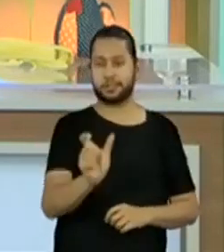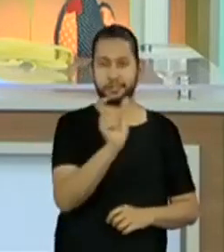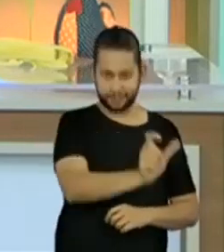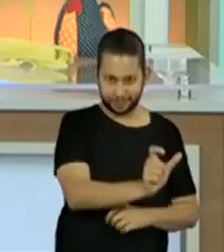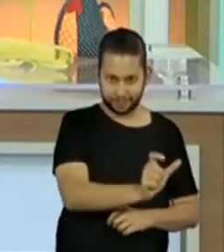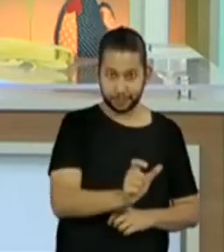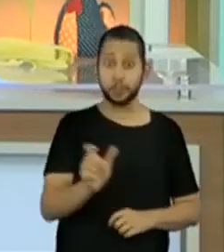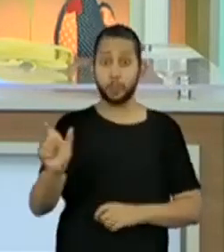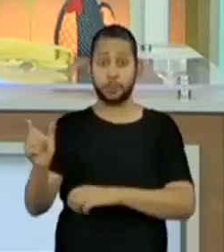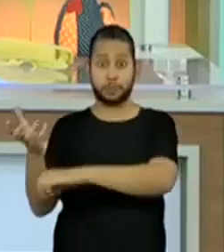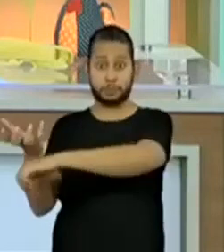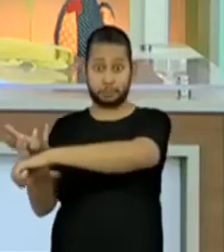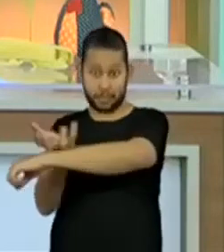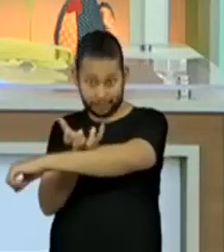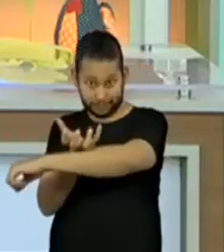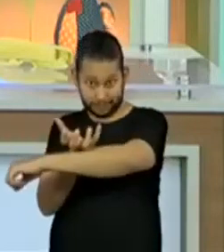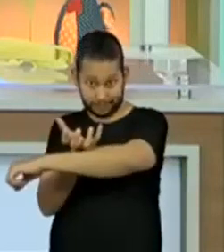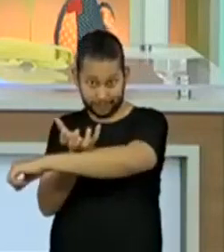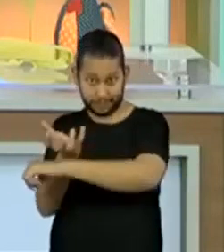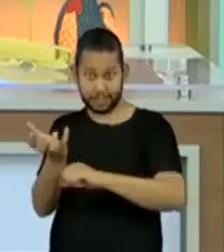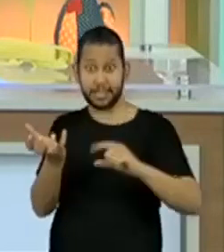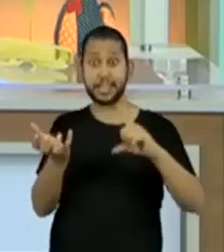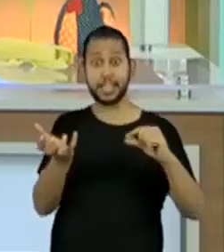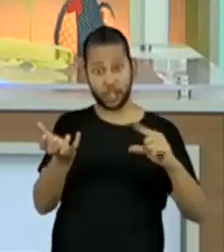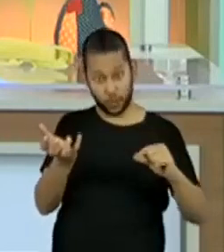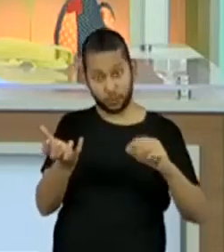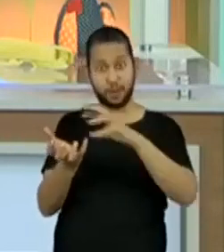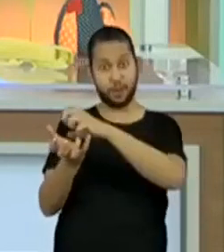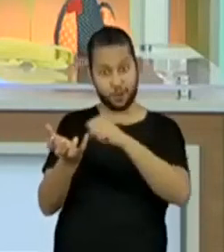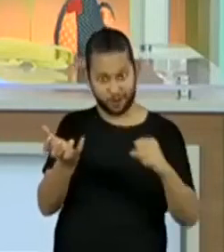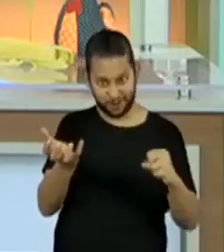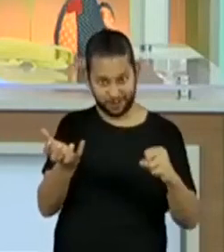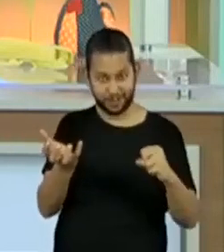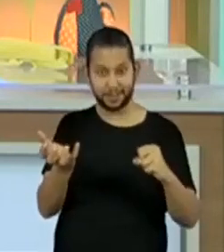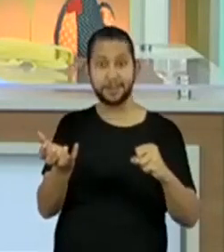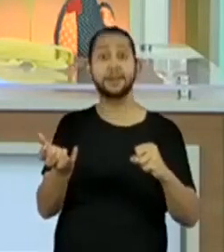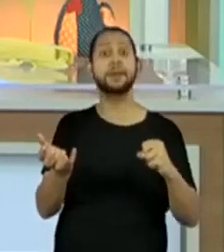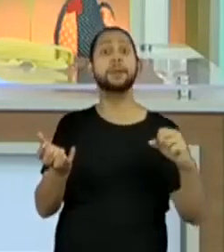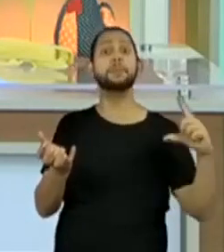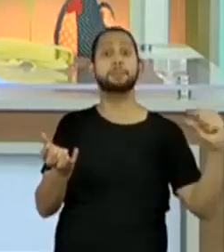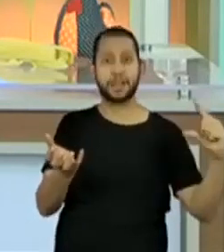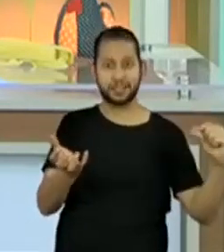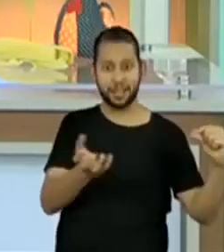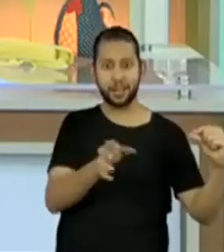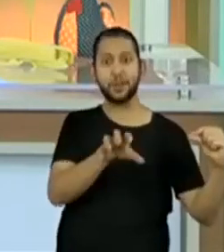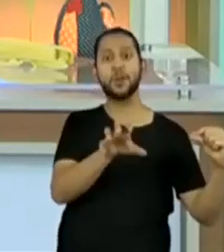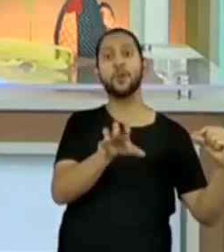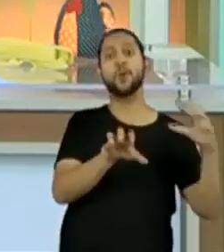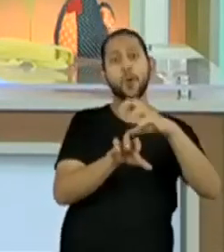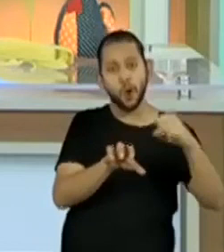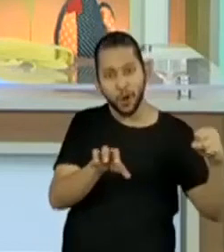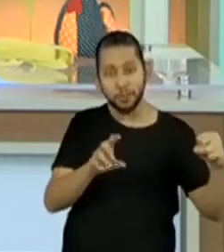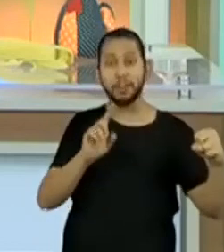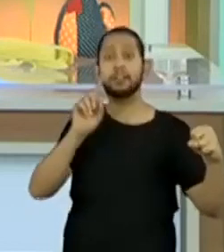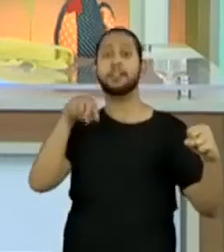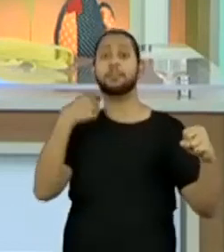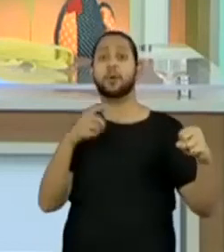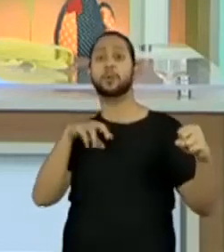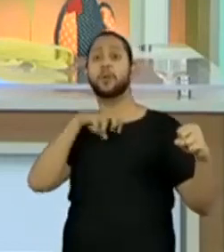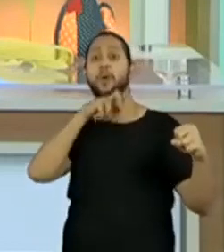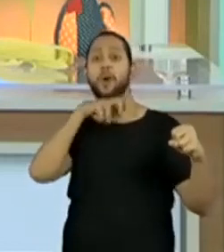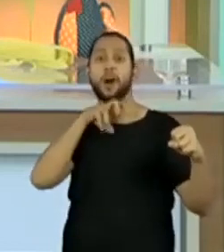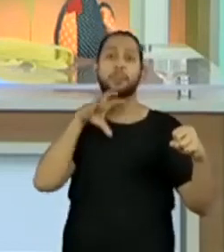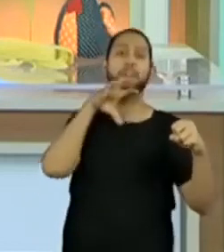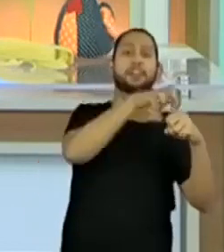colocou planta, grilo, passarinho e cobra.